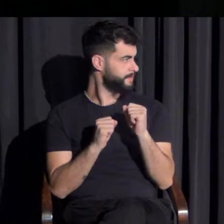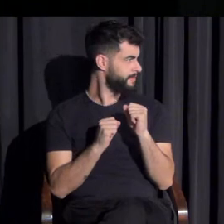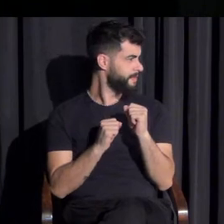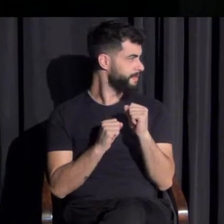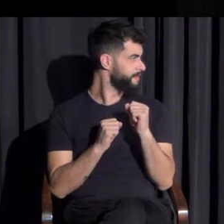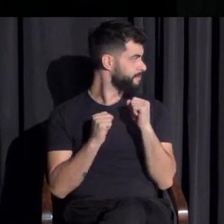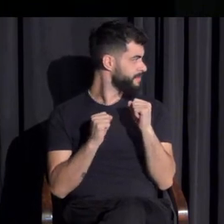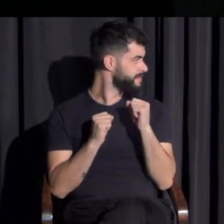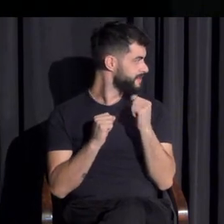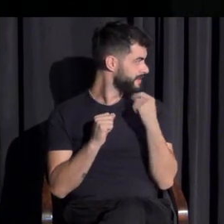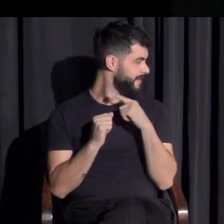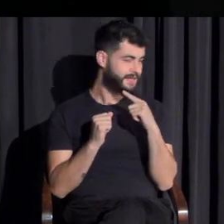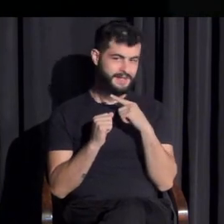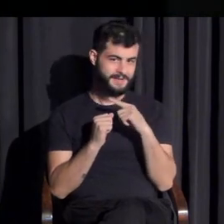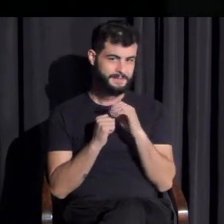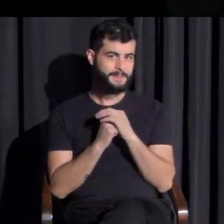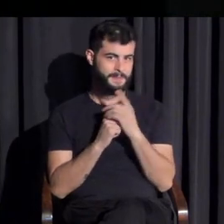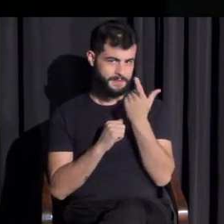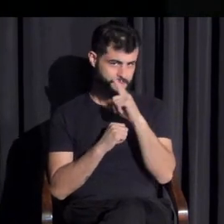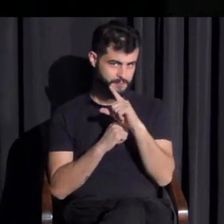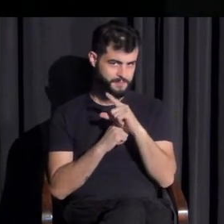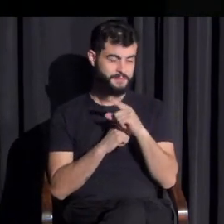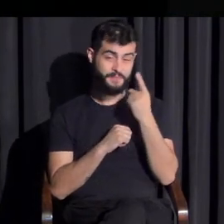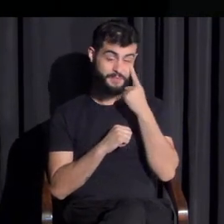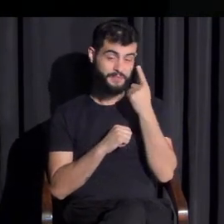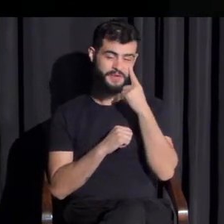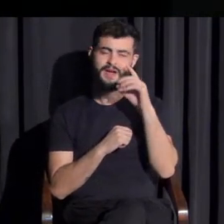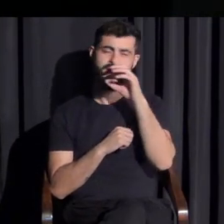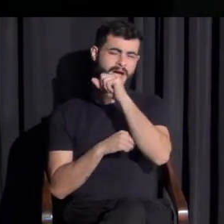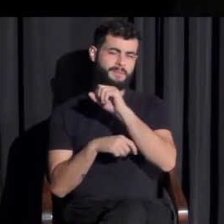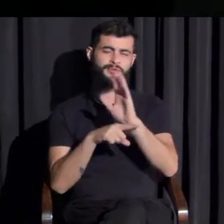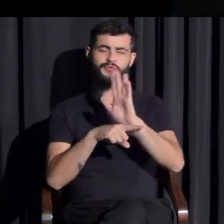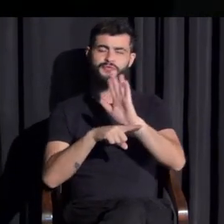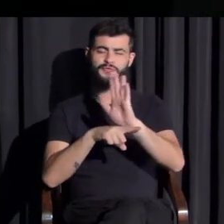Aí vamos. Deu? Opa! Um pequeno vídeo.